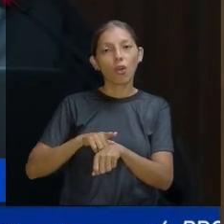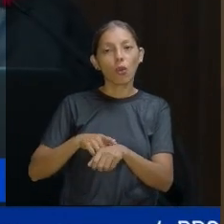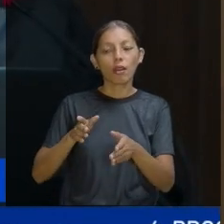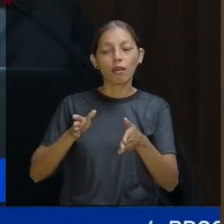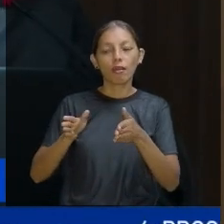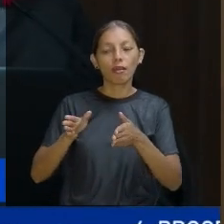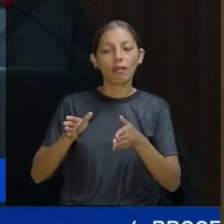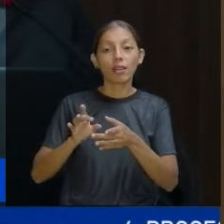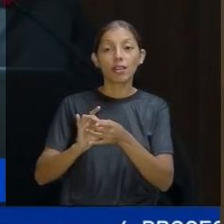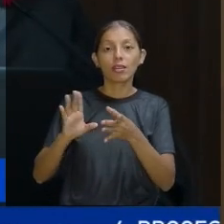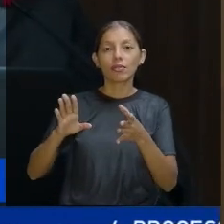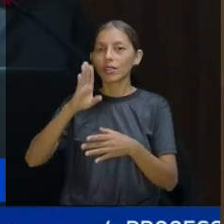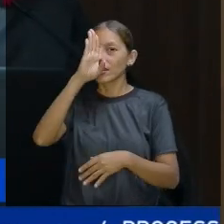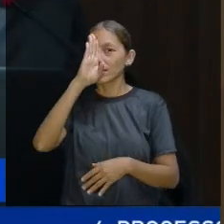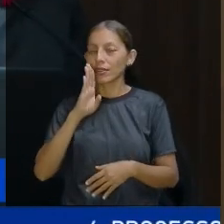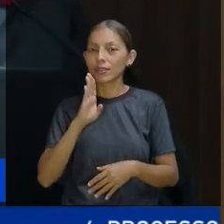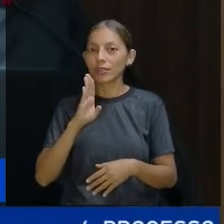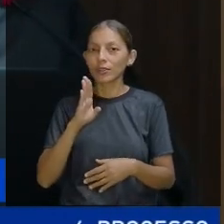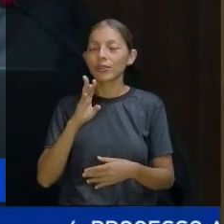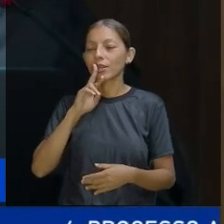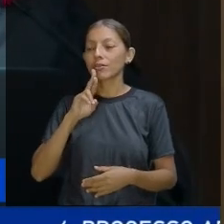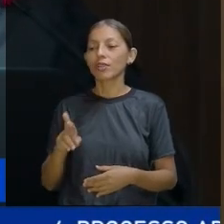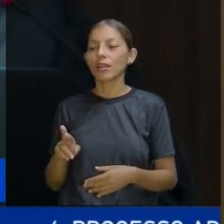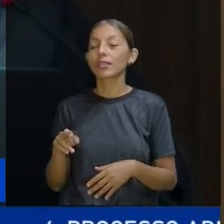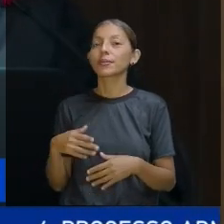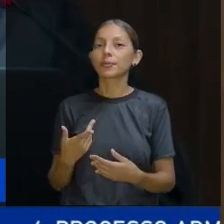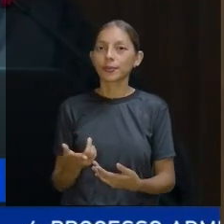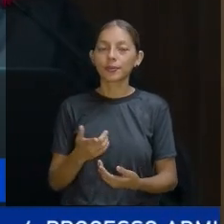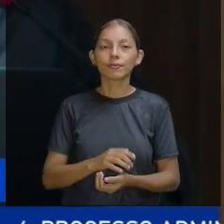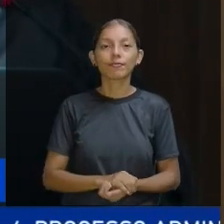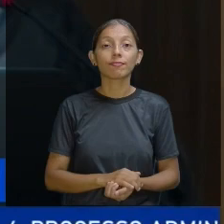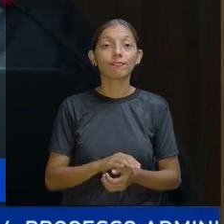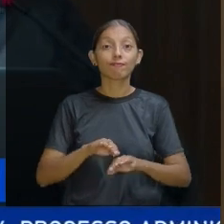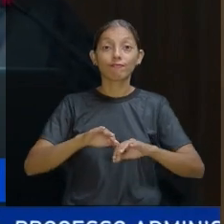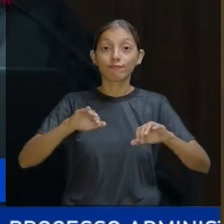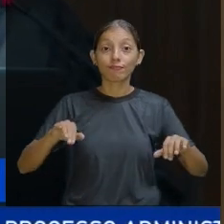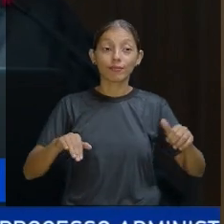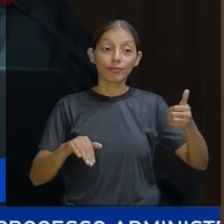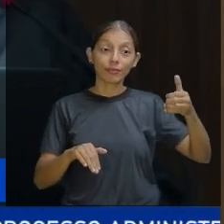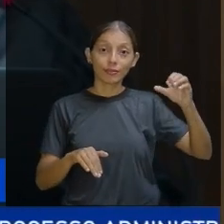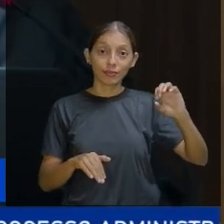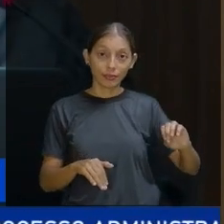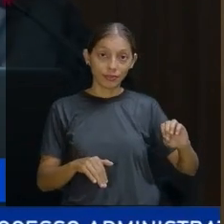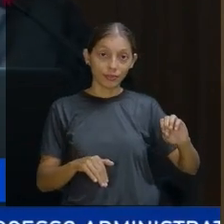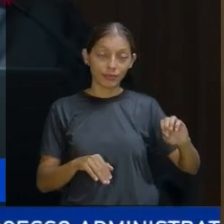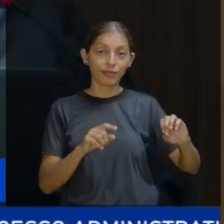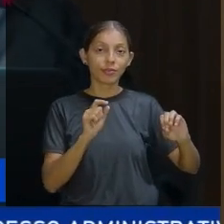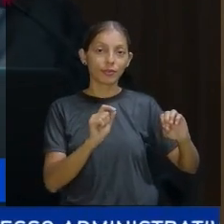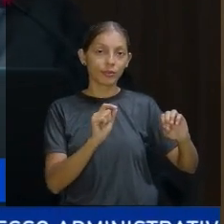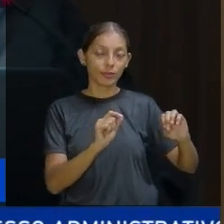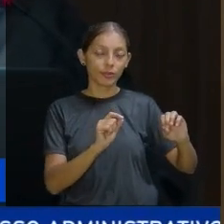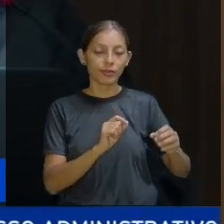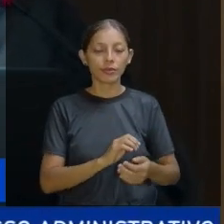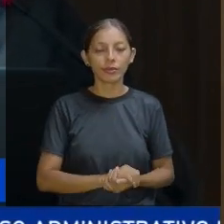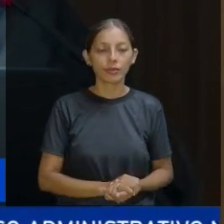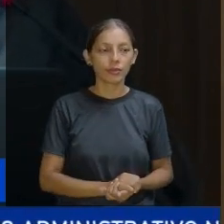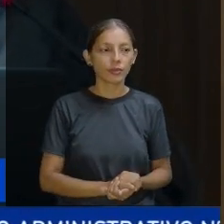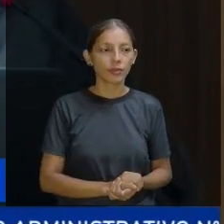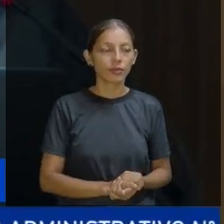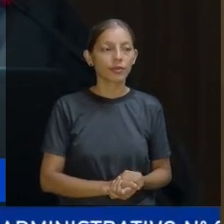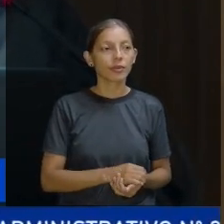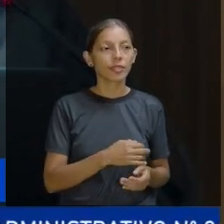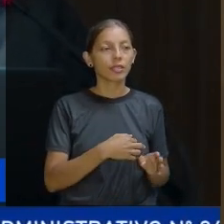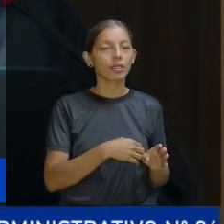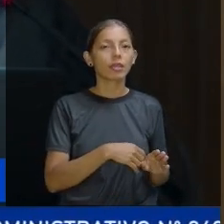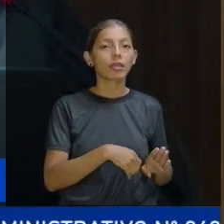gratuito, e além da proclamação do resultado. A 10ª zona ficaria incumbida de apreciar os requerimentos de